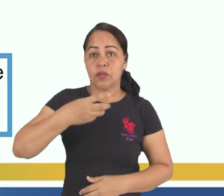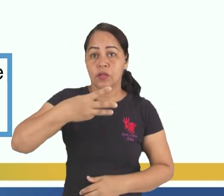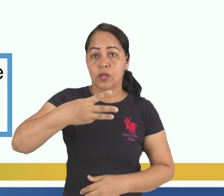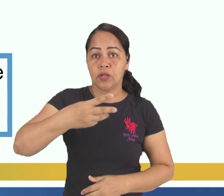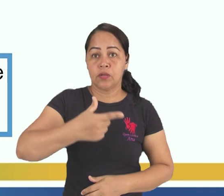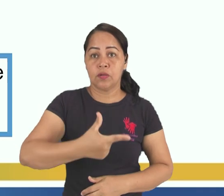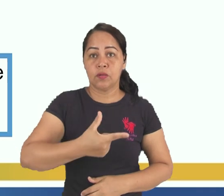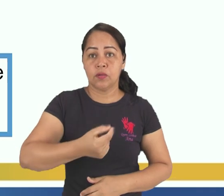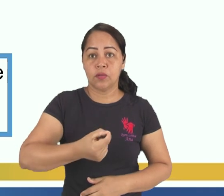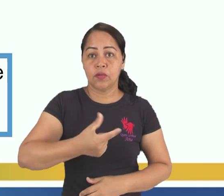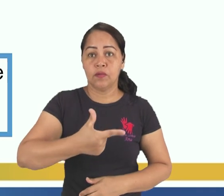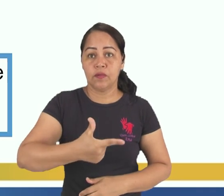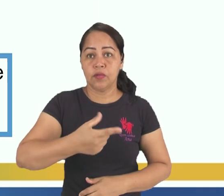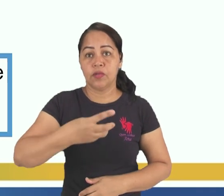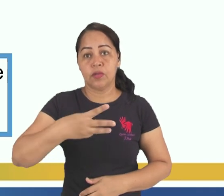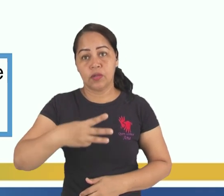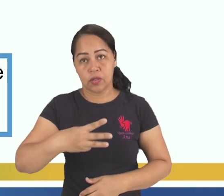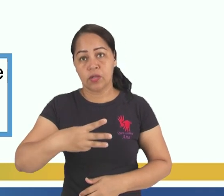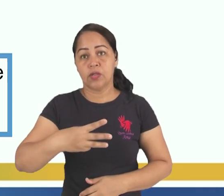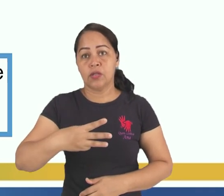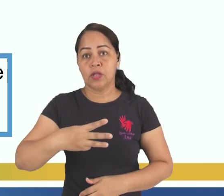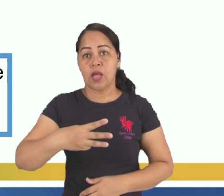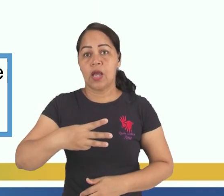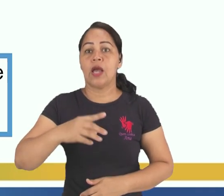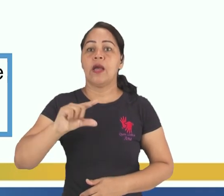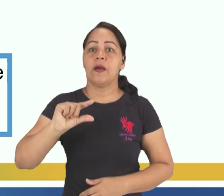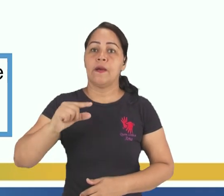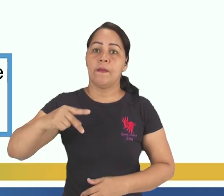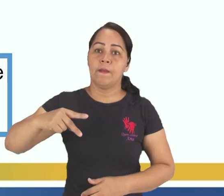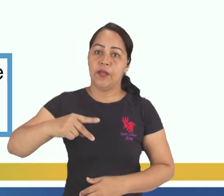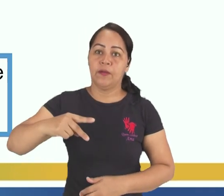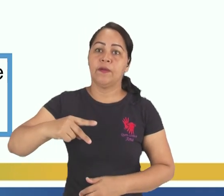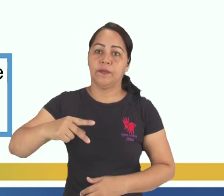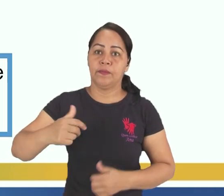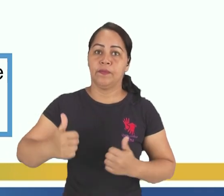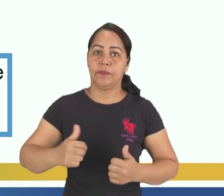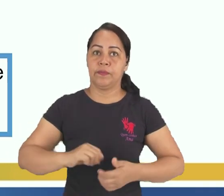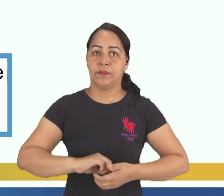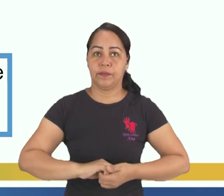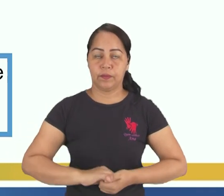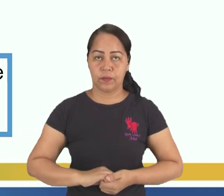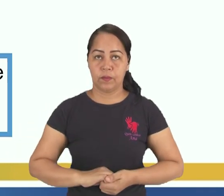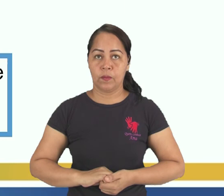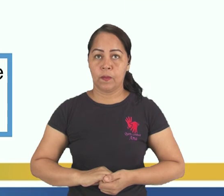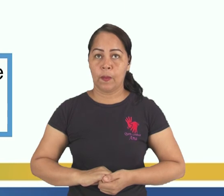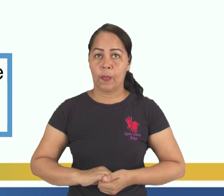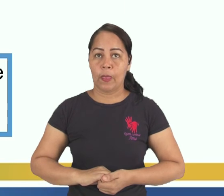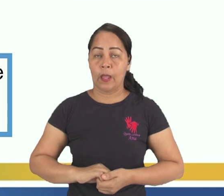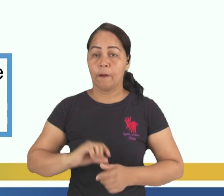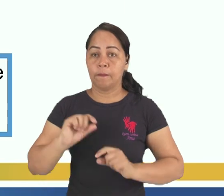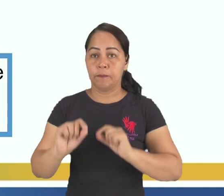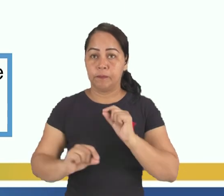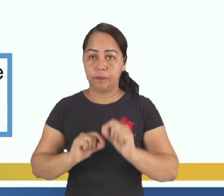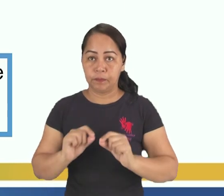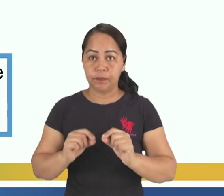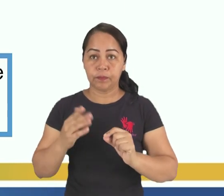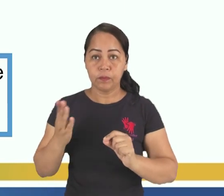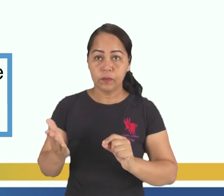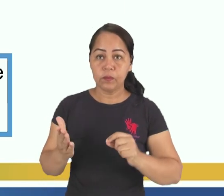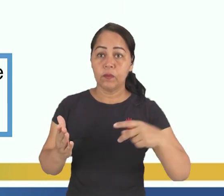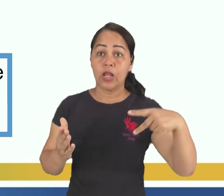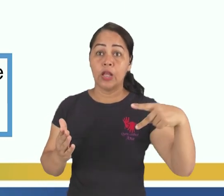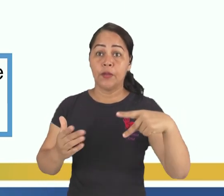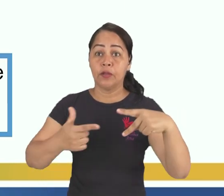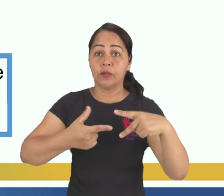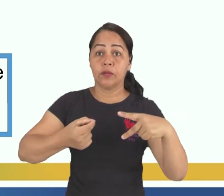sobre 2023. Então, essa seria a menor fração das quatro. Você pode aí com uma calculadora fazer as divisões